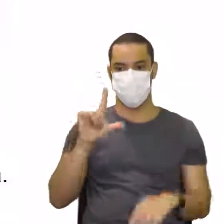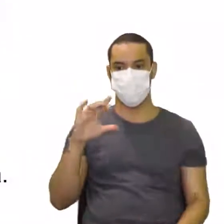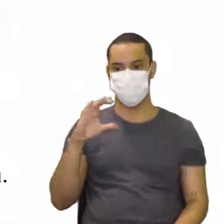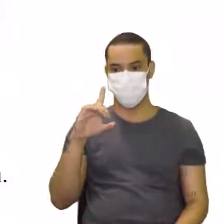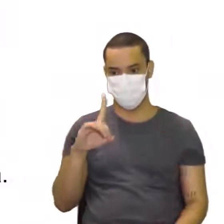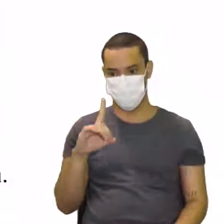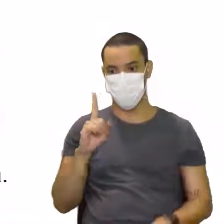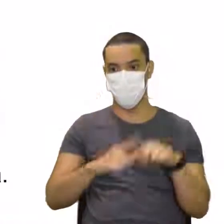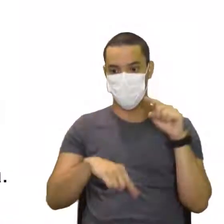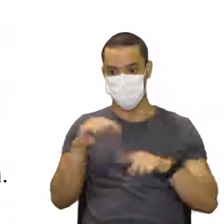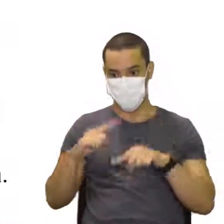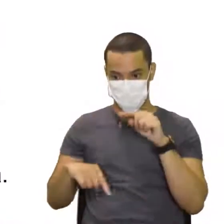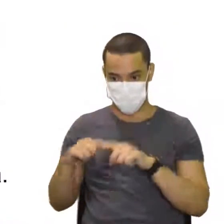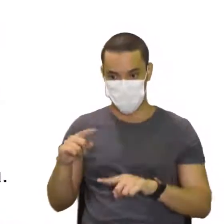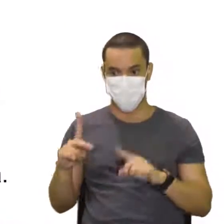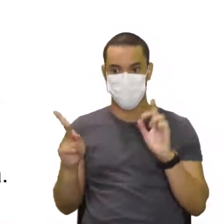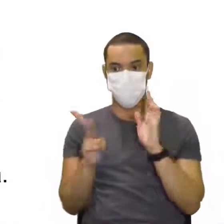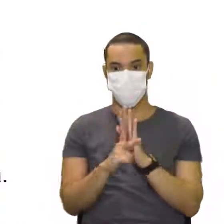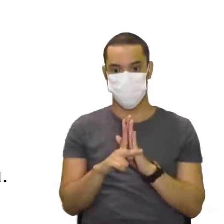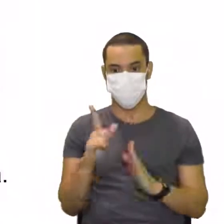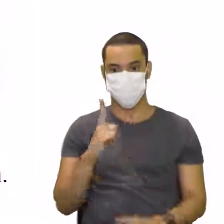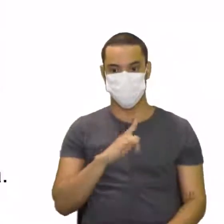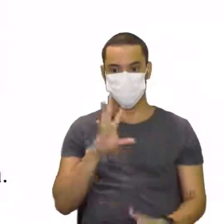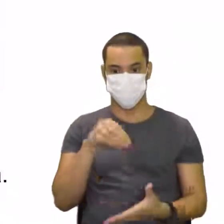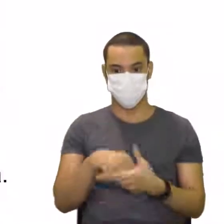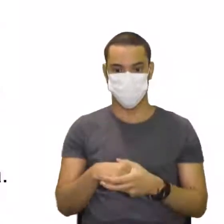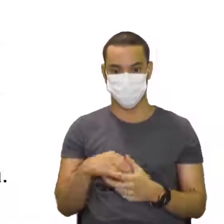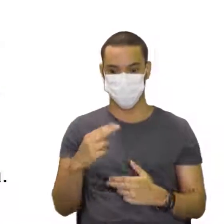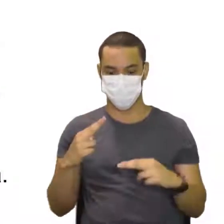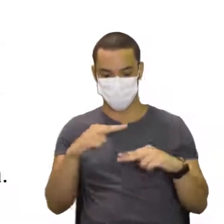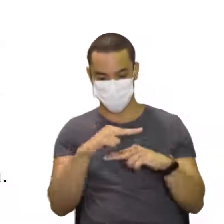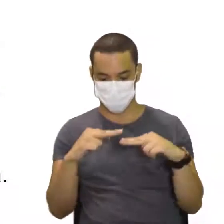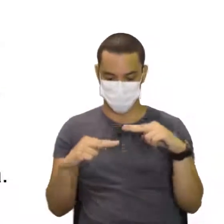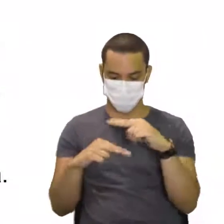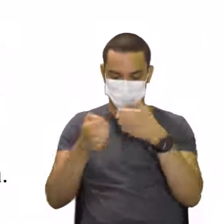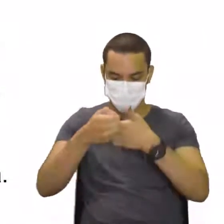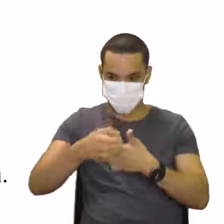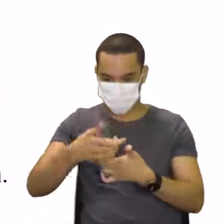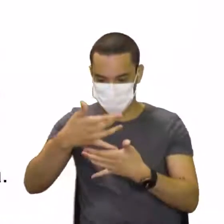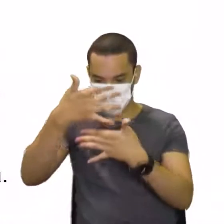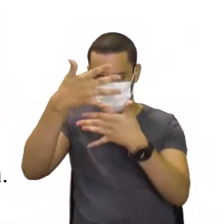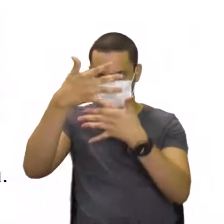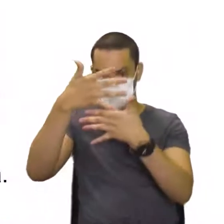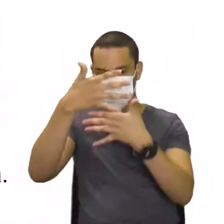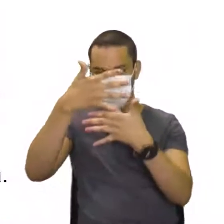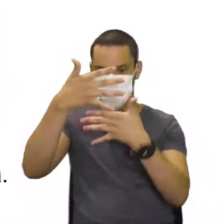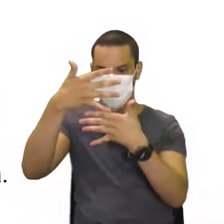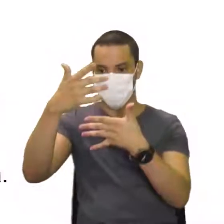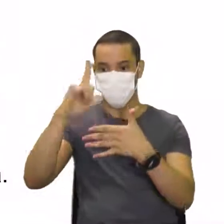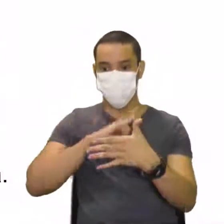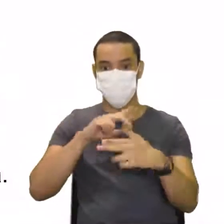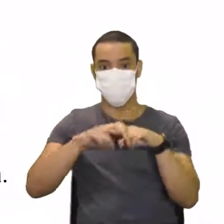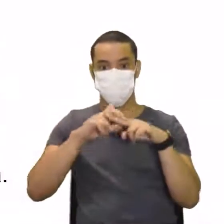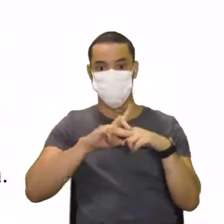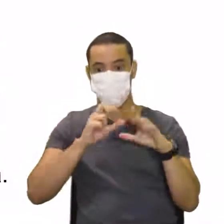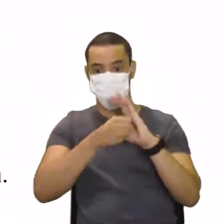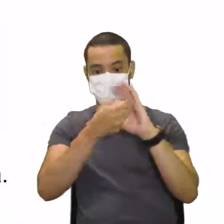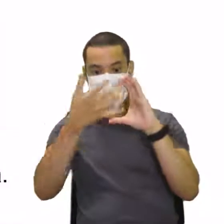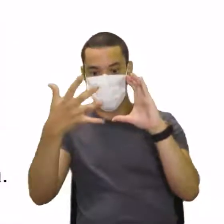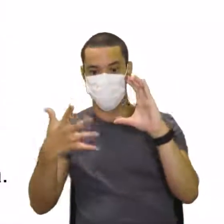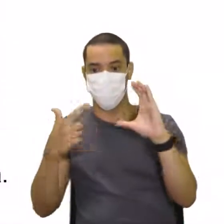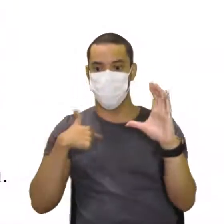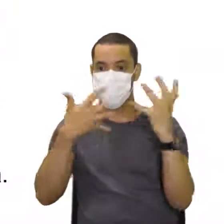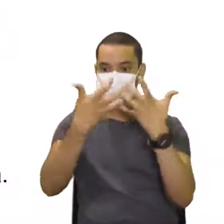LCD, né, um material que ficava entre duas lâminas transparentes e tinha característica de cristal e